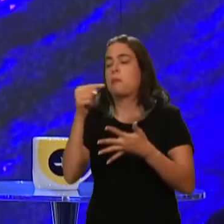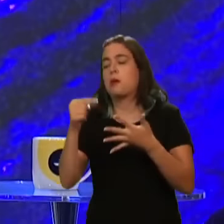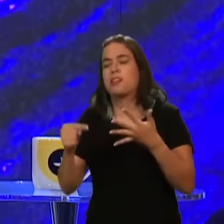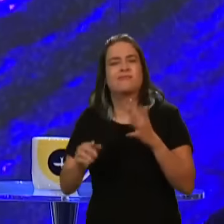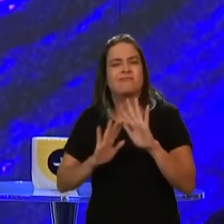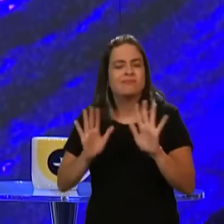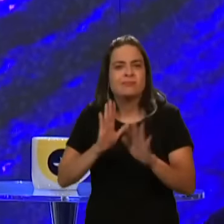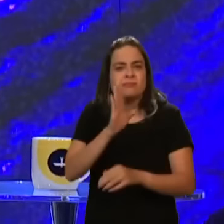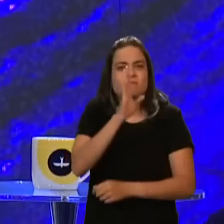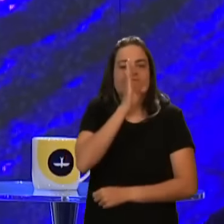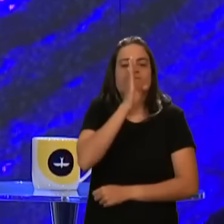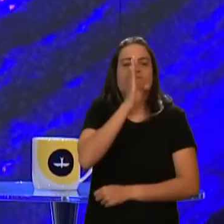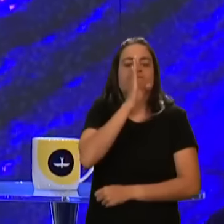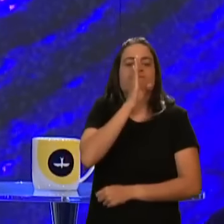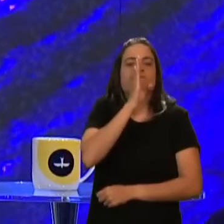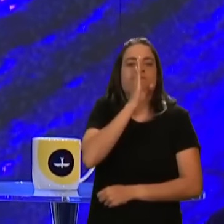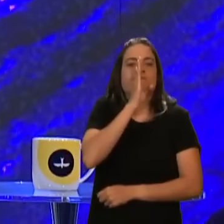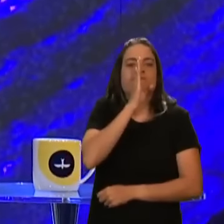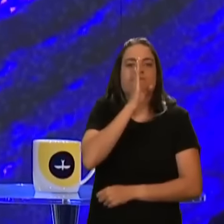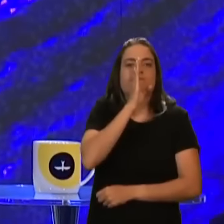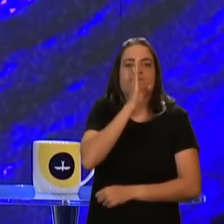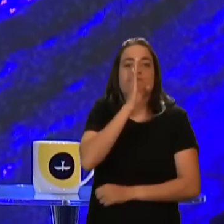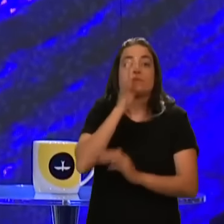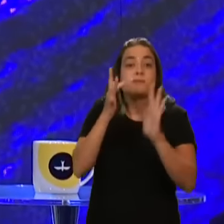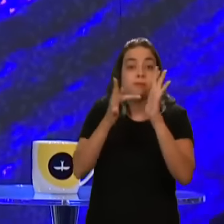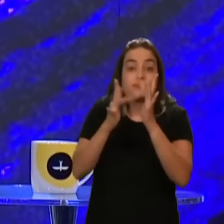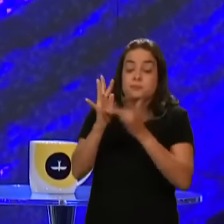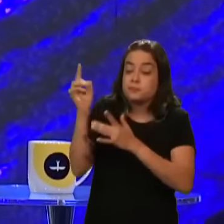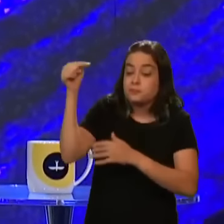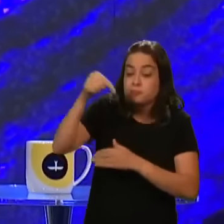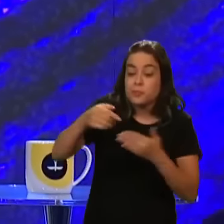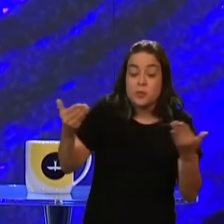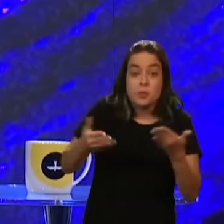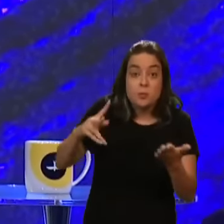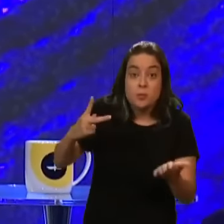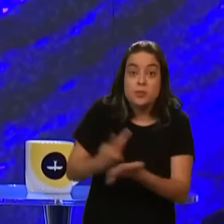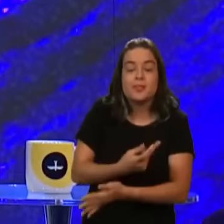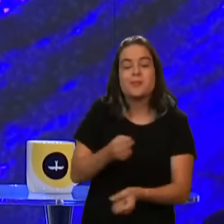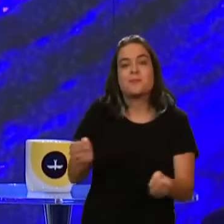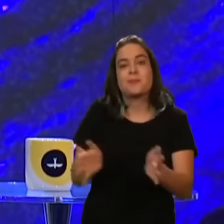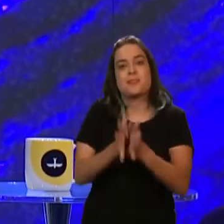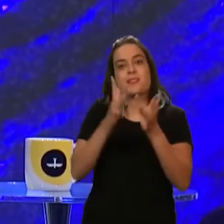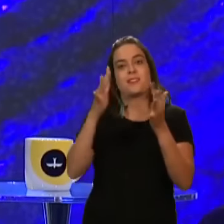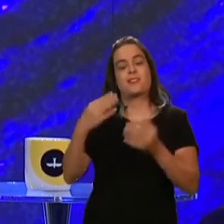calma. O nosso Jesus está aqui hoje para realizar milagres na nossa vida.